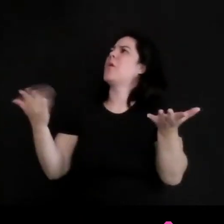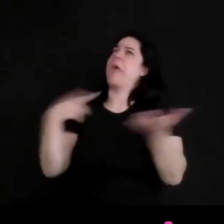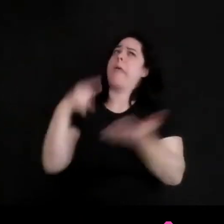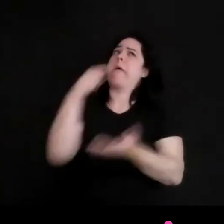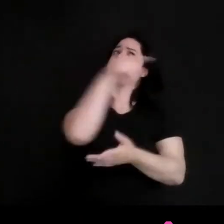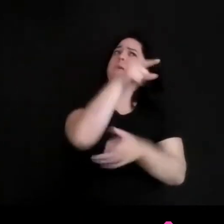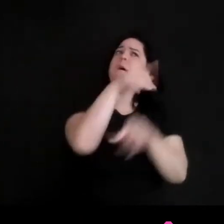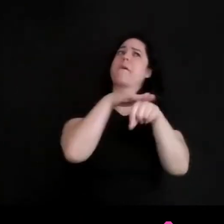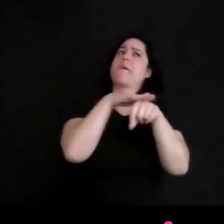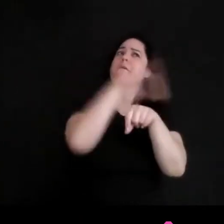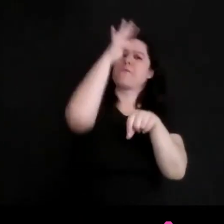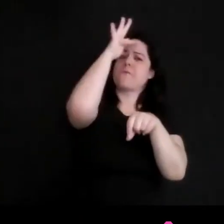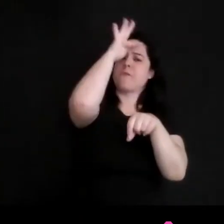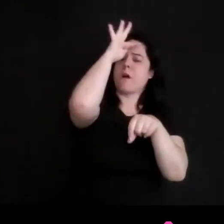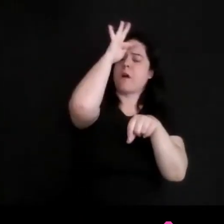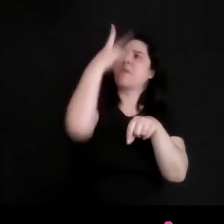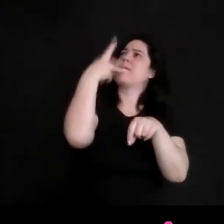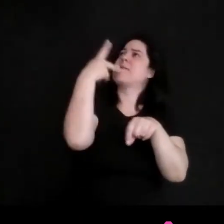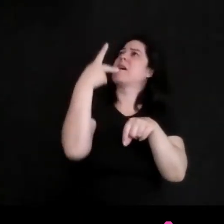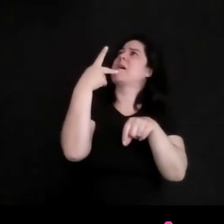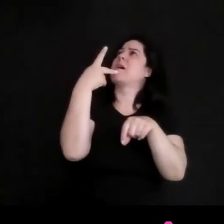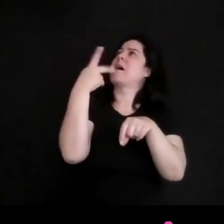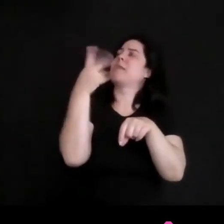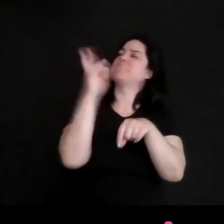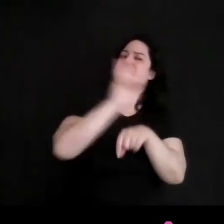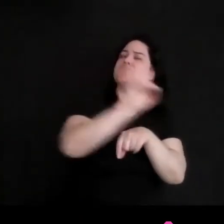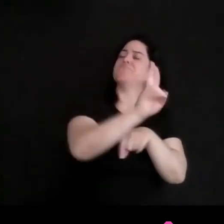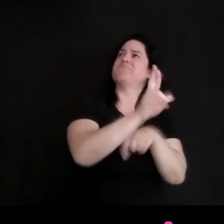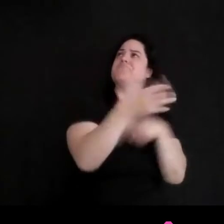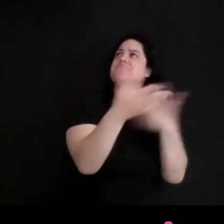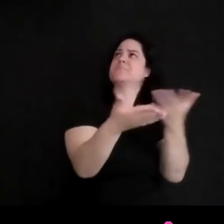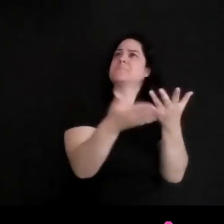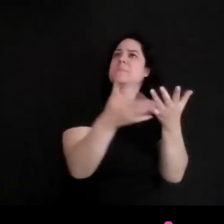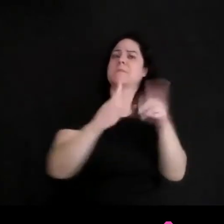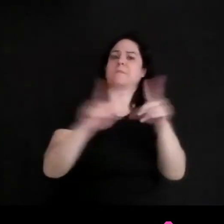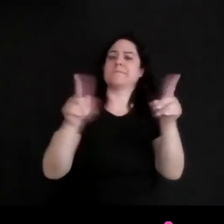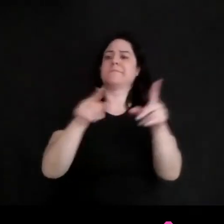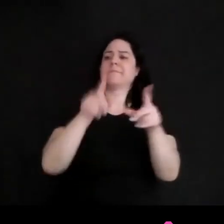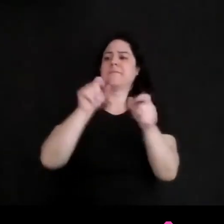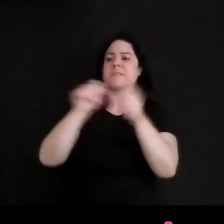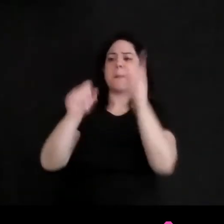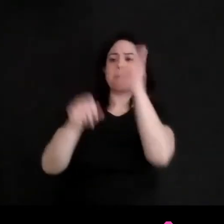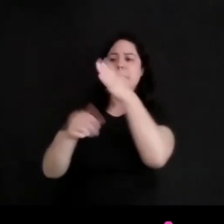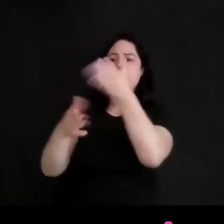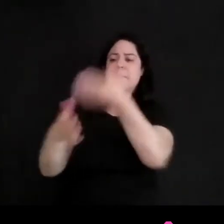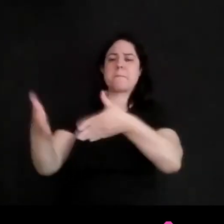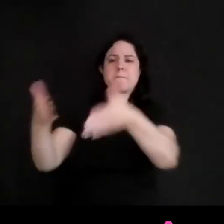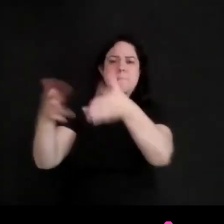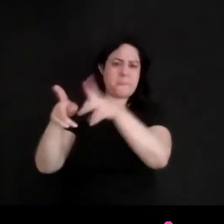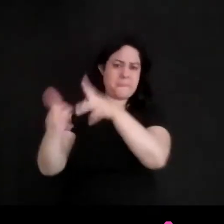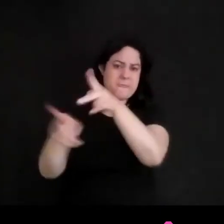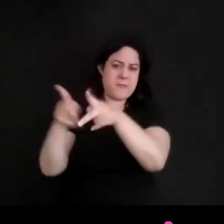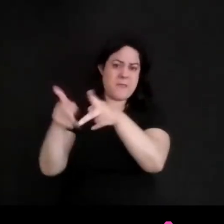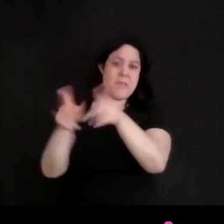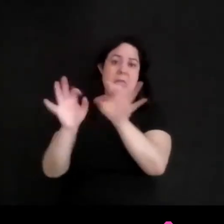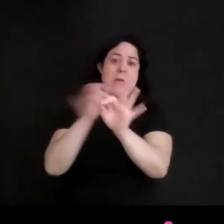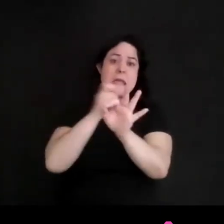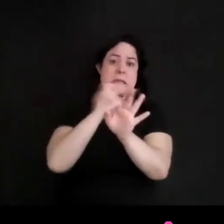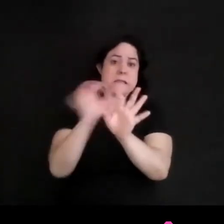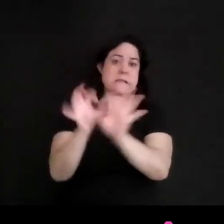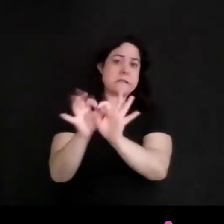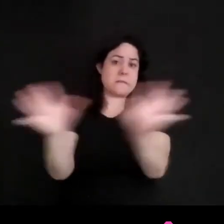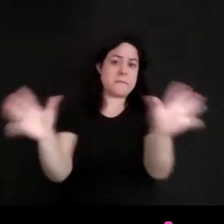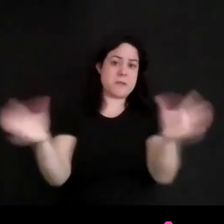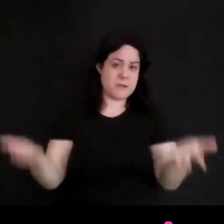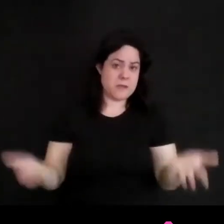para falar no teu nome, ele tem maltratado o teu povo e de modo algum libertaste o teu povo. Olha